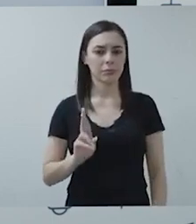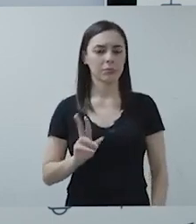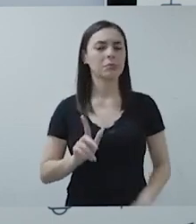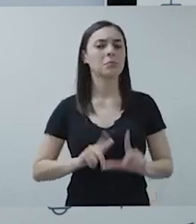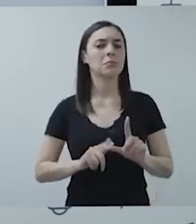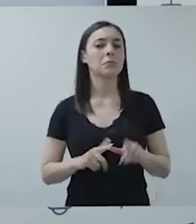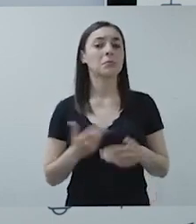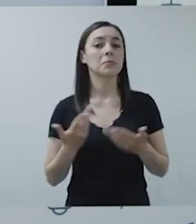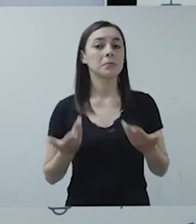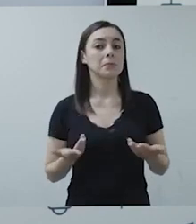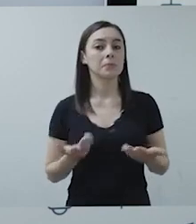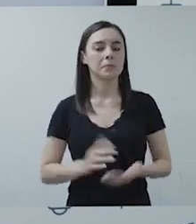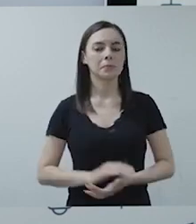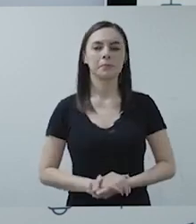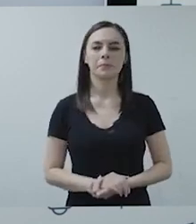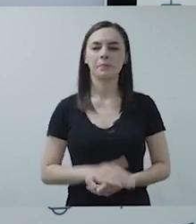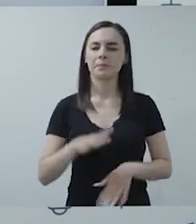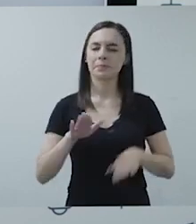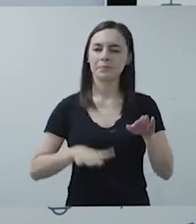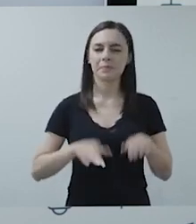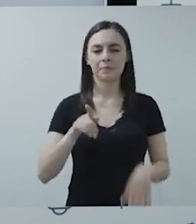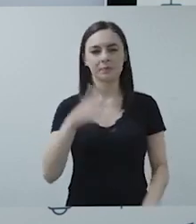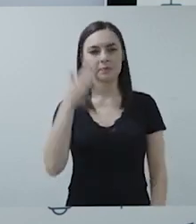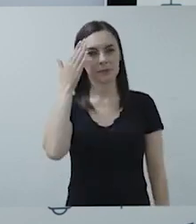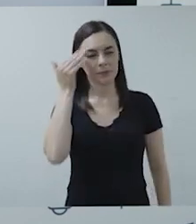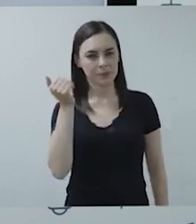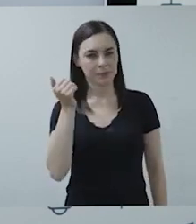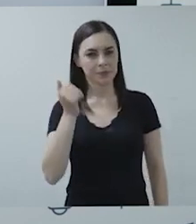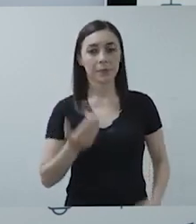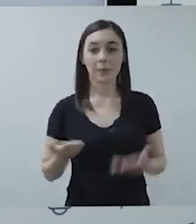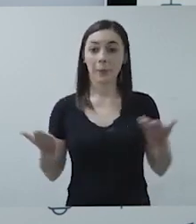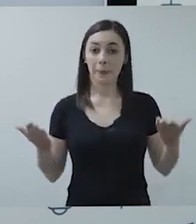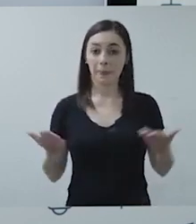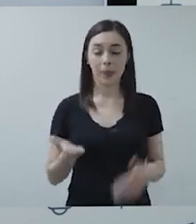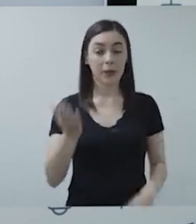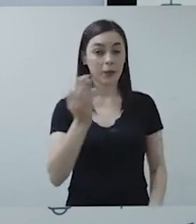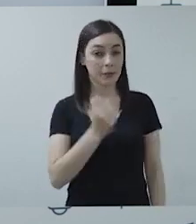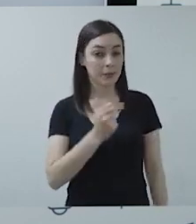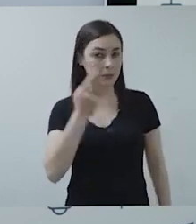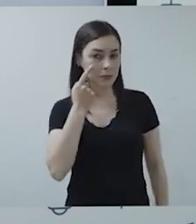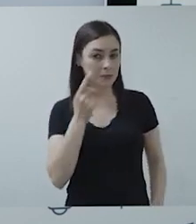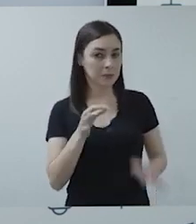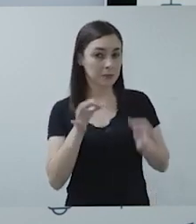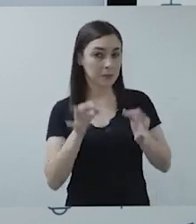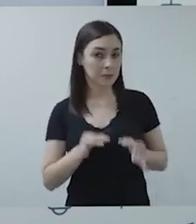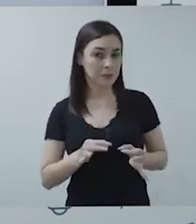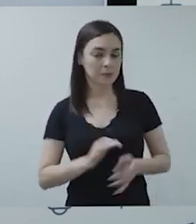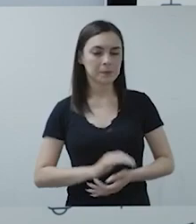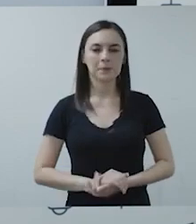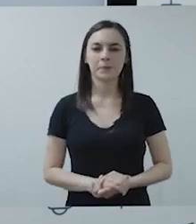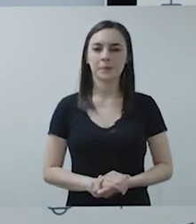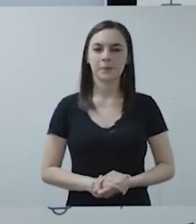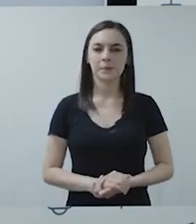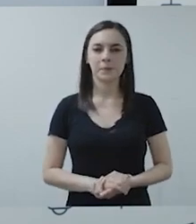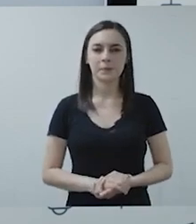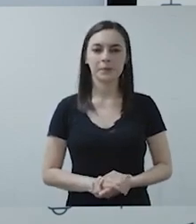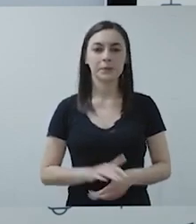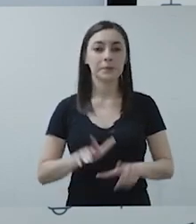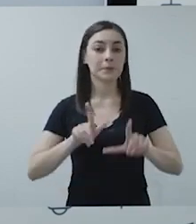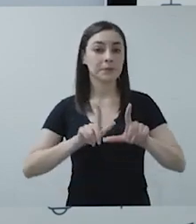letra é? Eu acho que vocês sabem. Vamos ver se vocês acertaram? É a letra